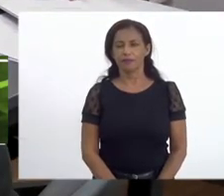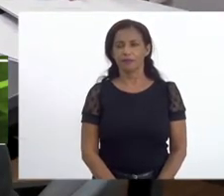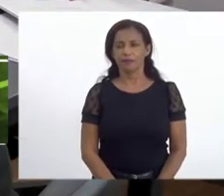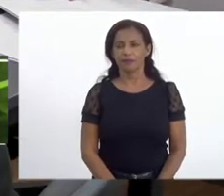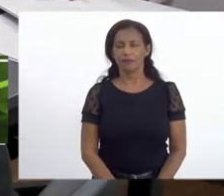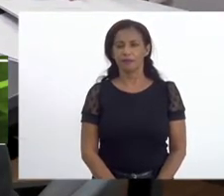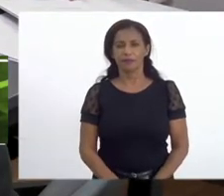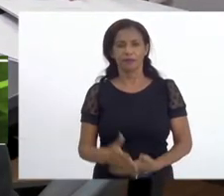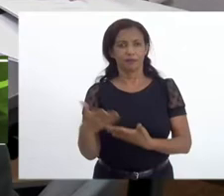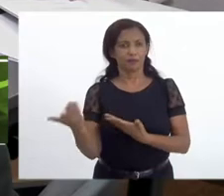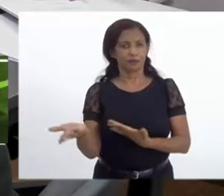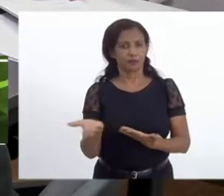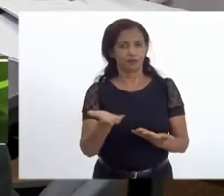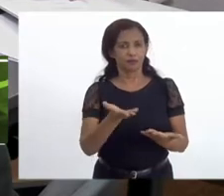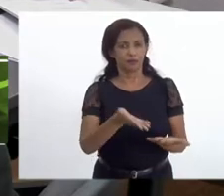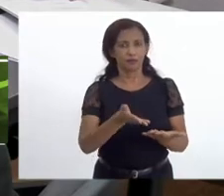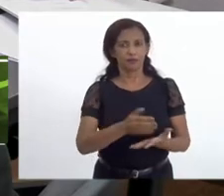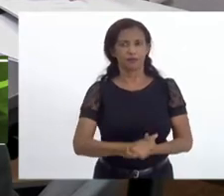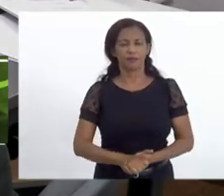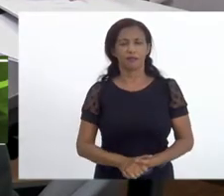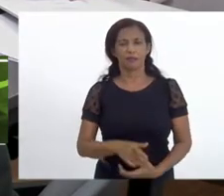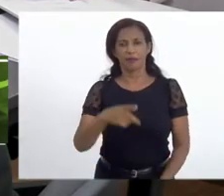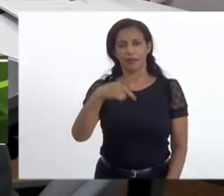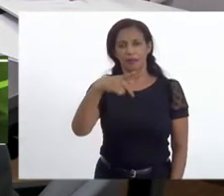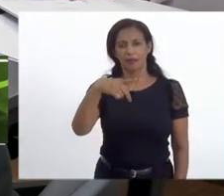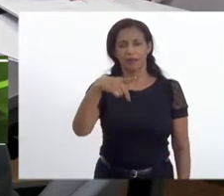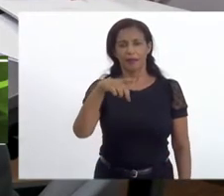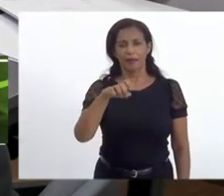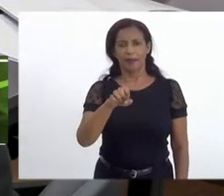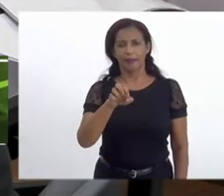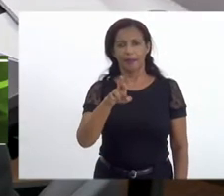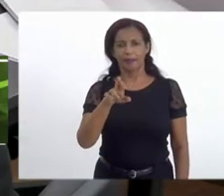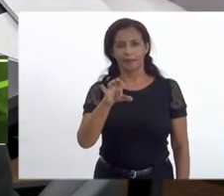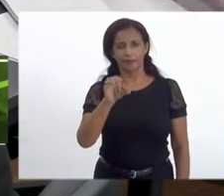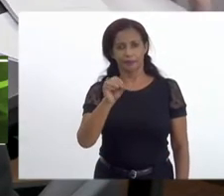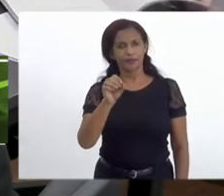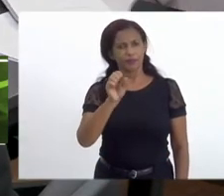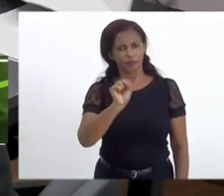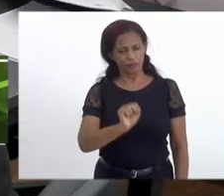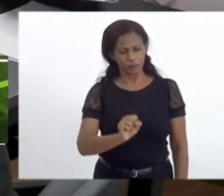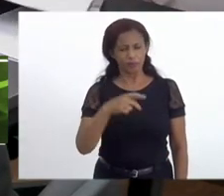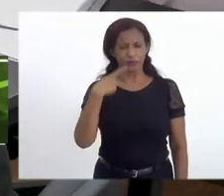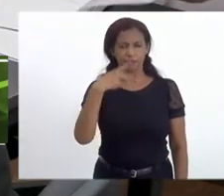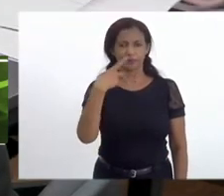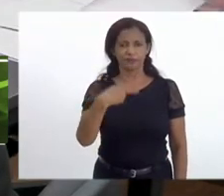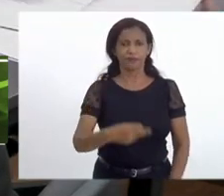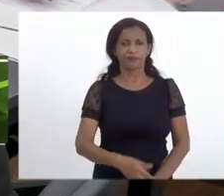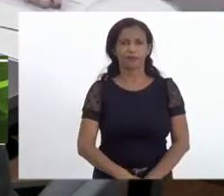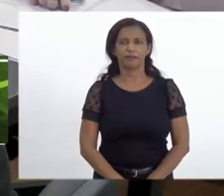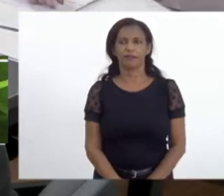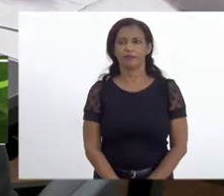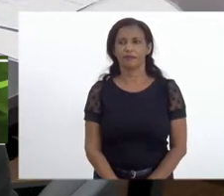Vou passar a palavra agora para o Pedro Azambuja. Pode fazer uso da palavra.